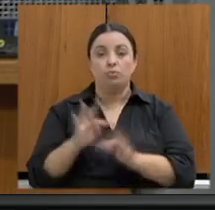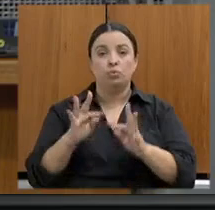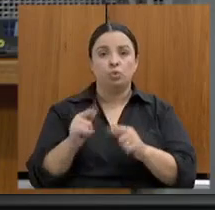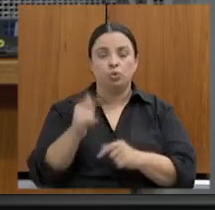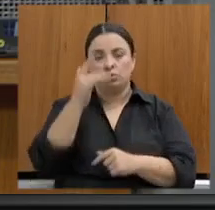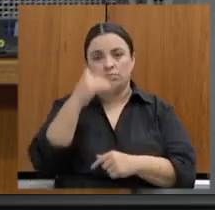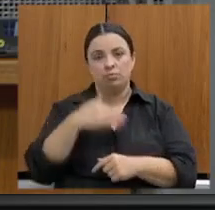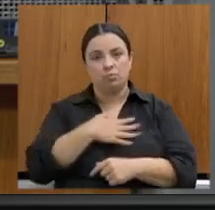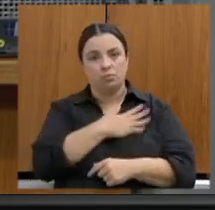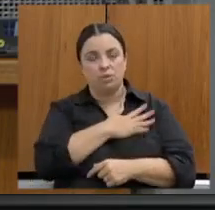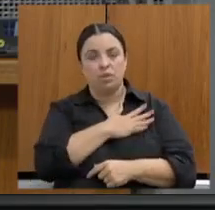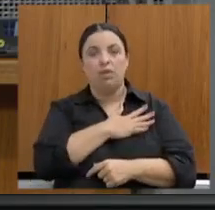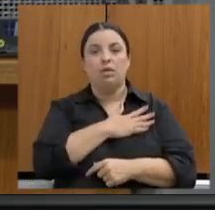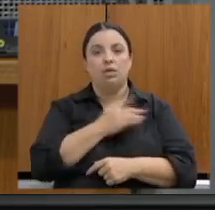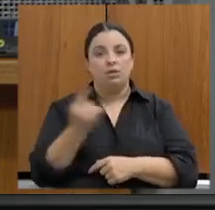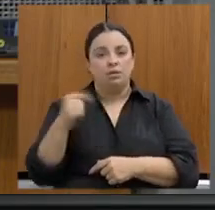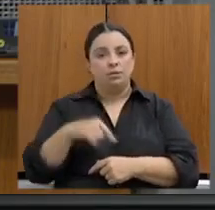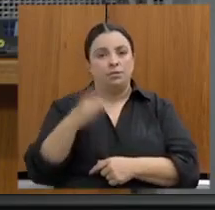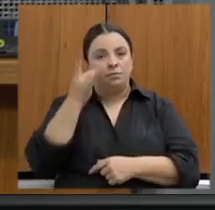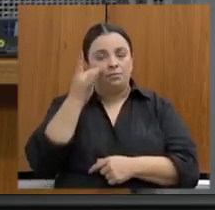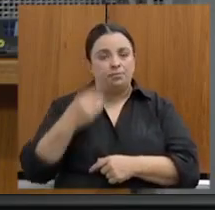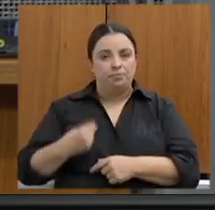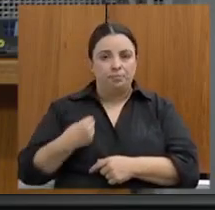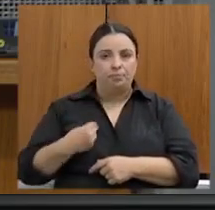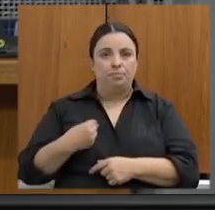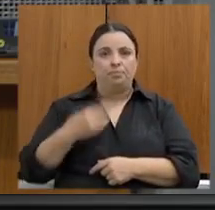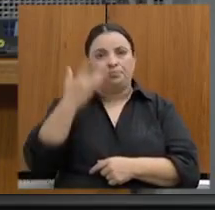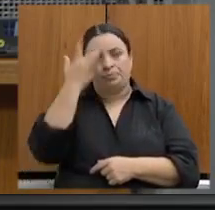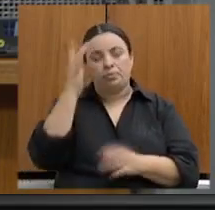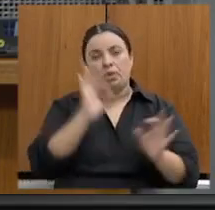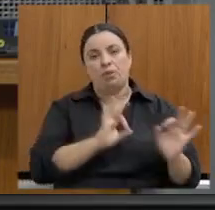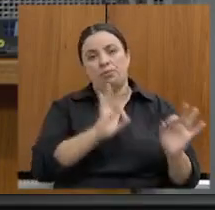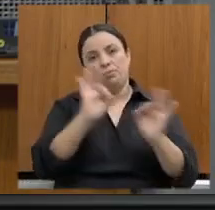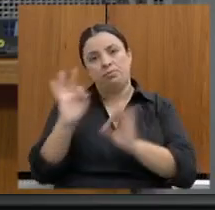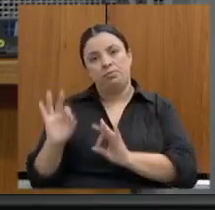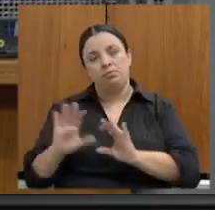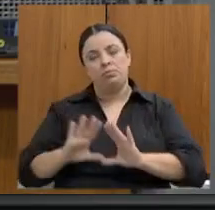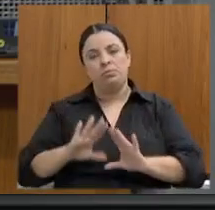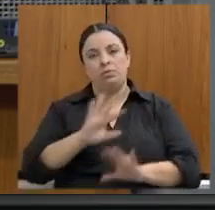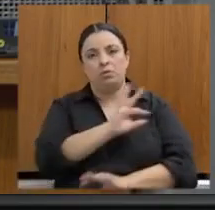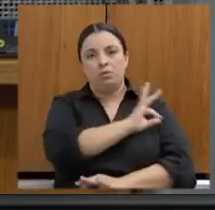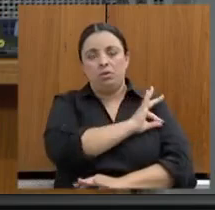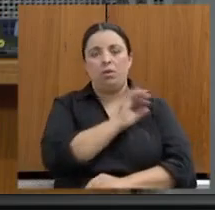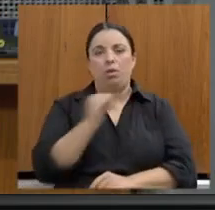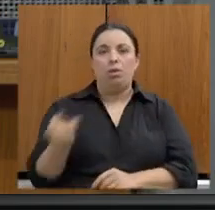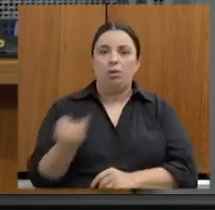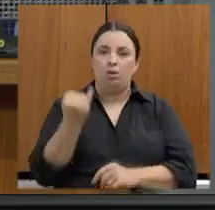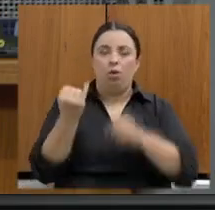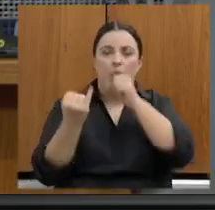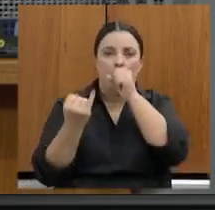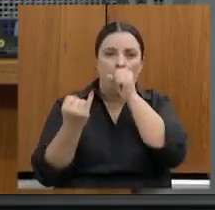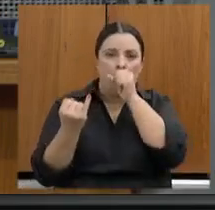acompanham essa Assembleia fiscaliza tão importante e queria saudar nosso caríssimo